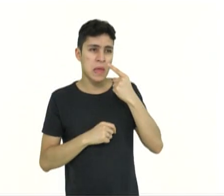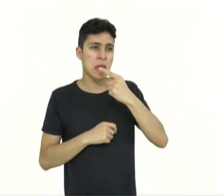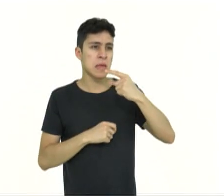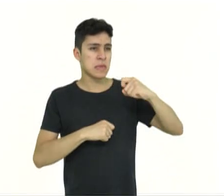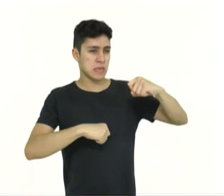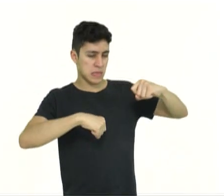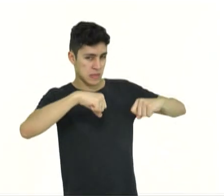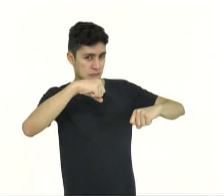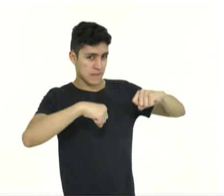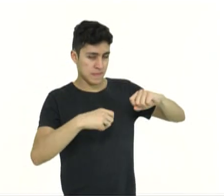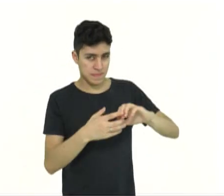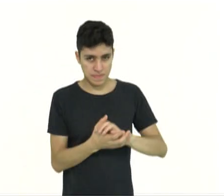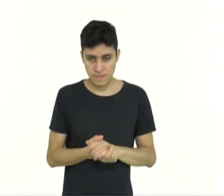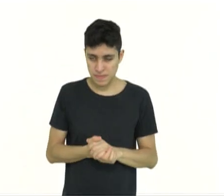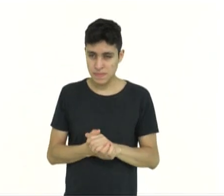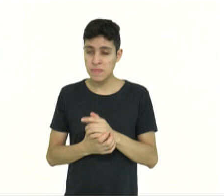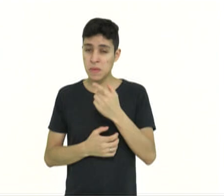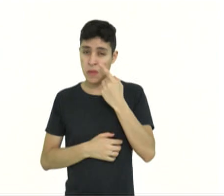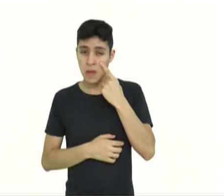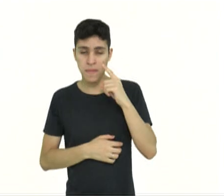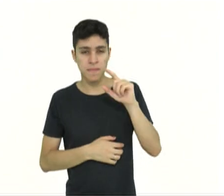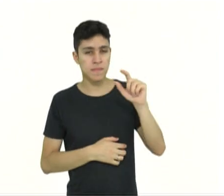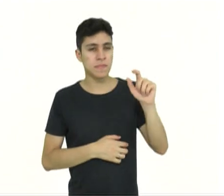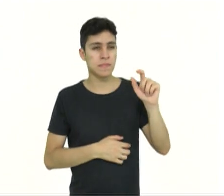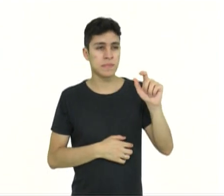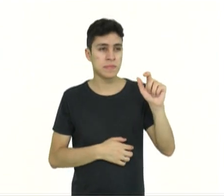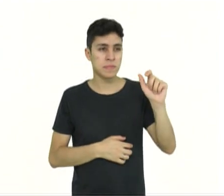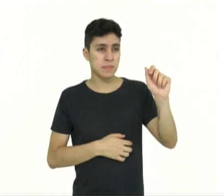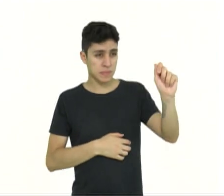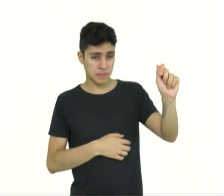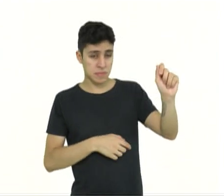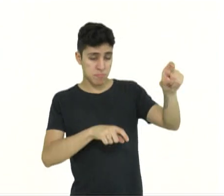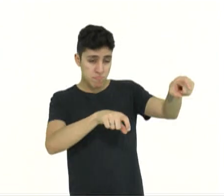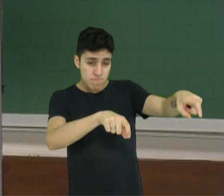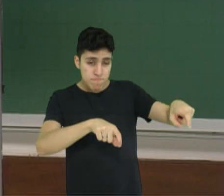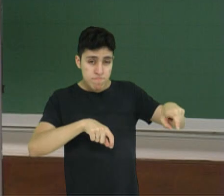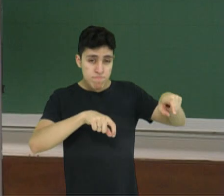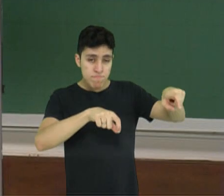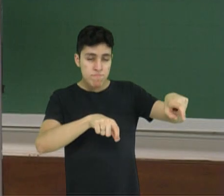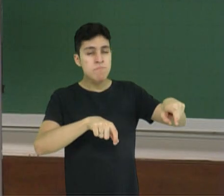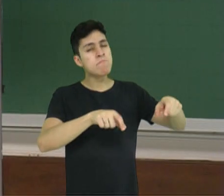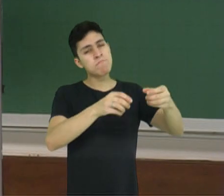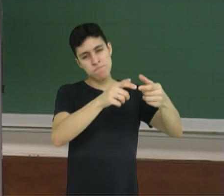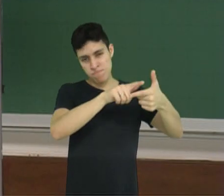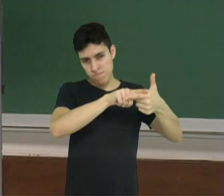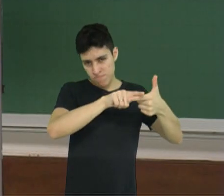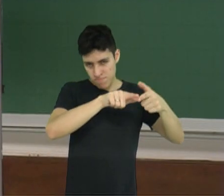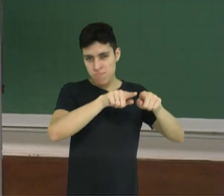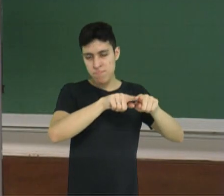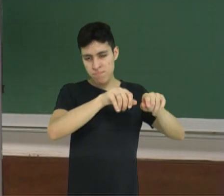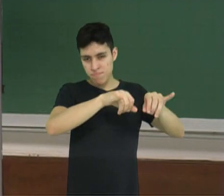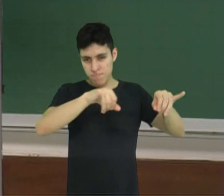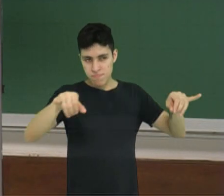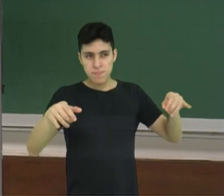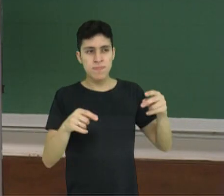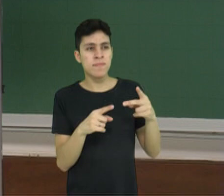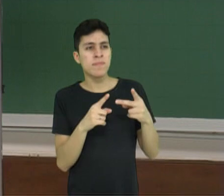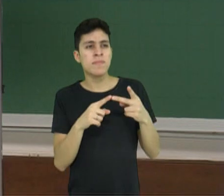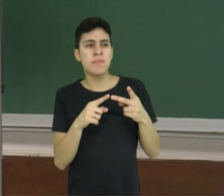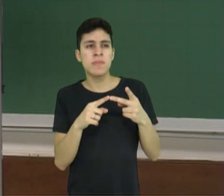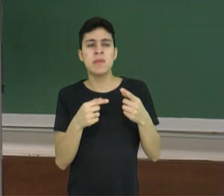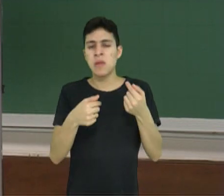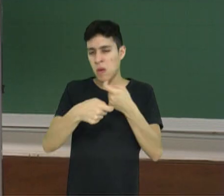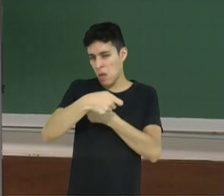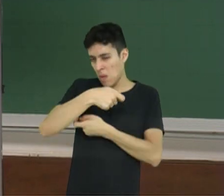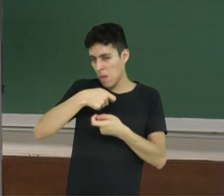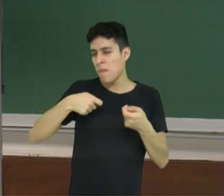A agropecuária, né, causa impactos ambientais? Sim. Comércio e serviços. Como é a consequência aí da indústria, também